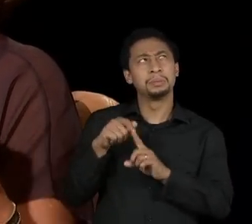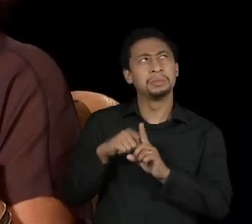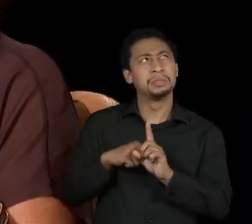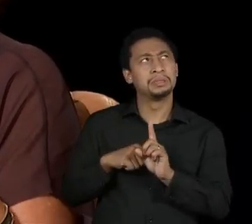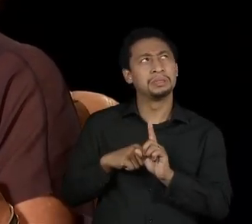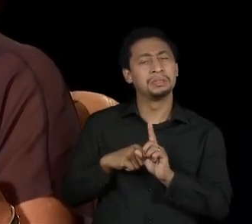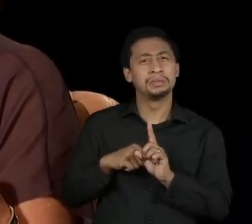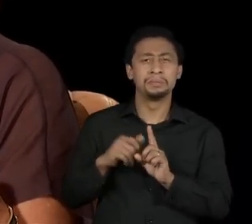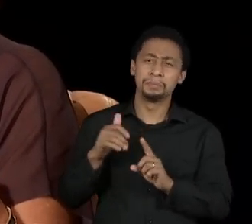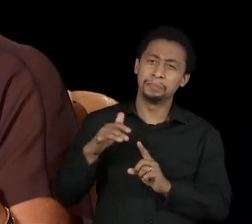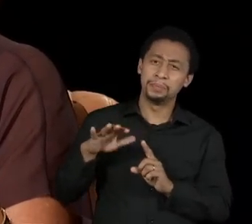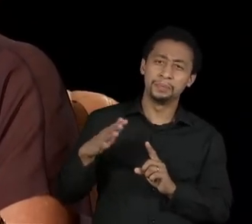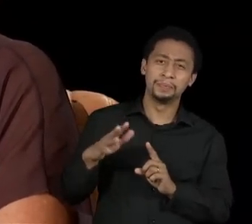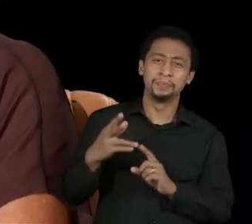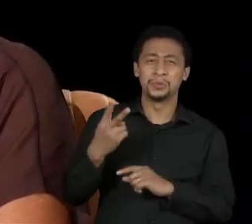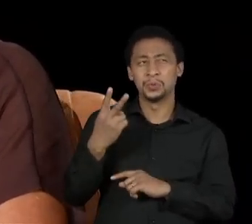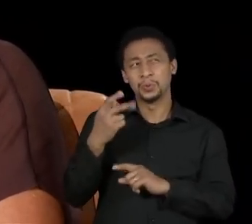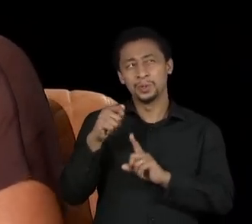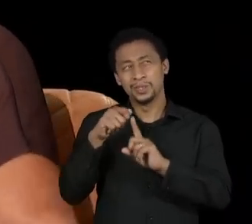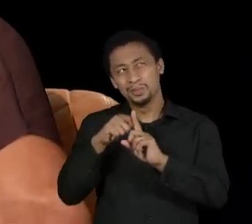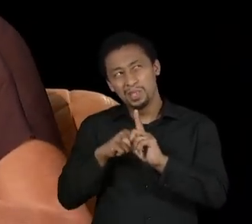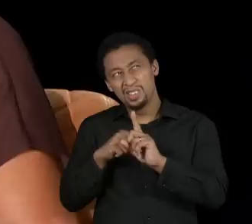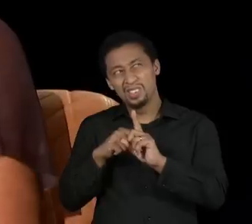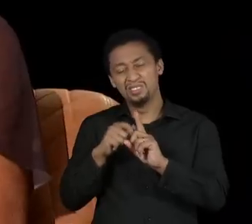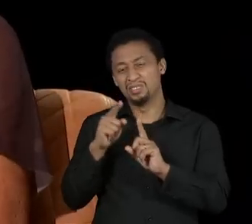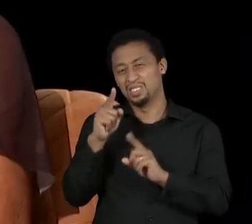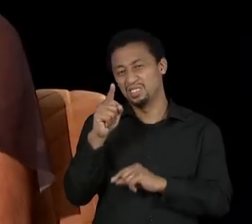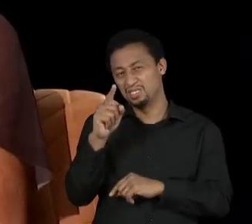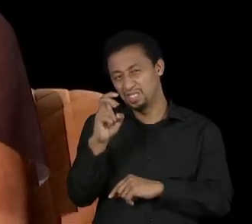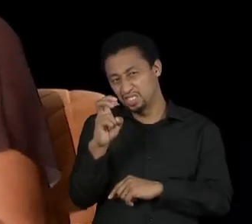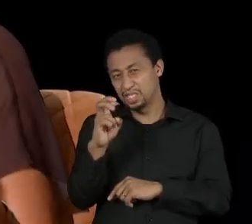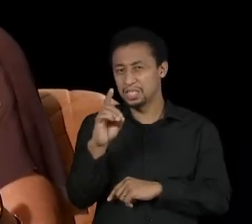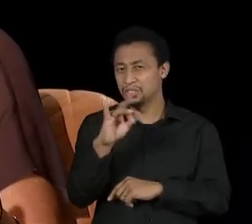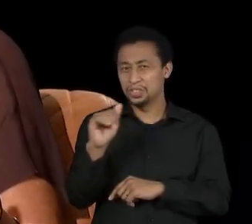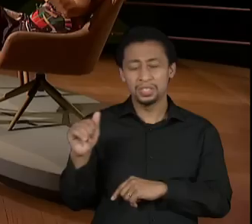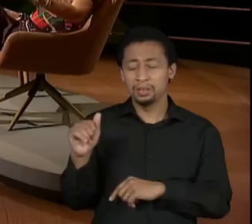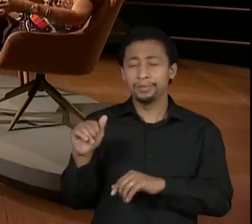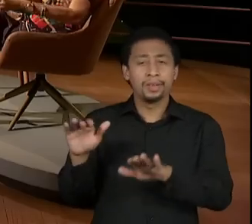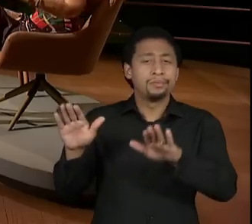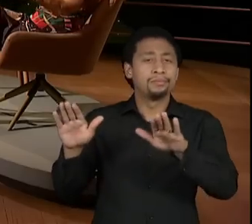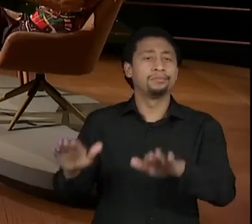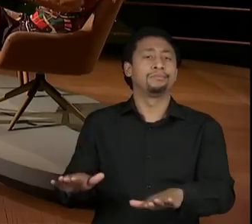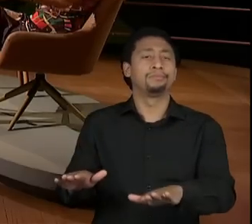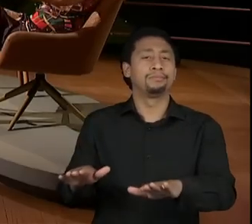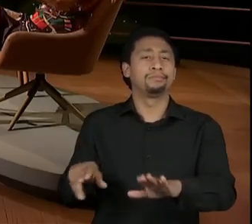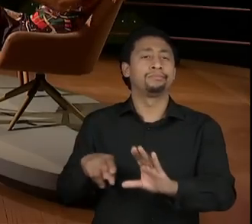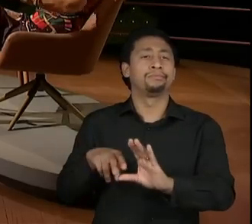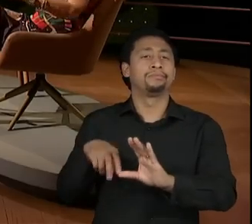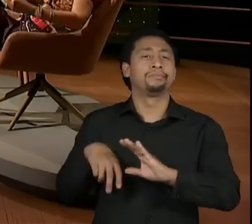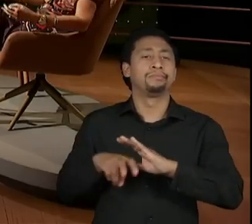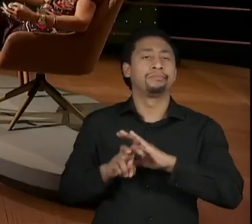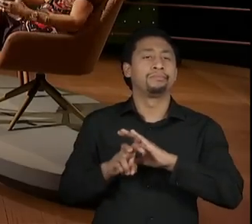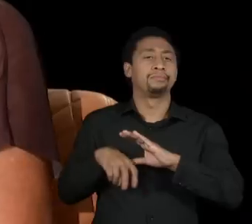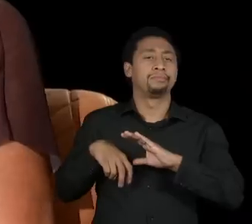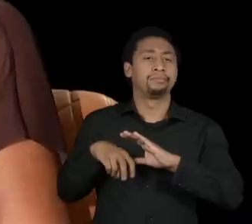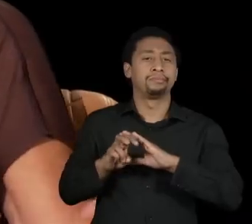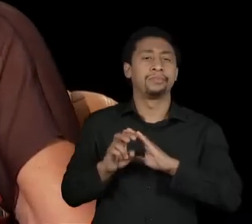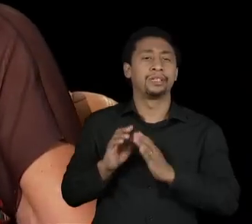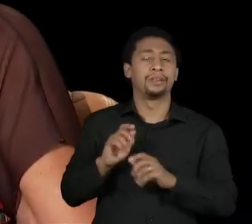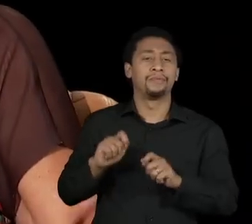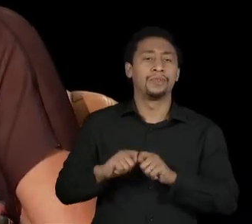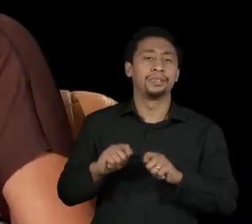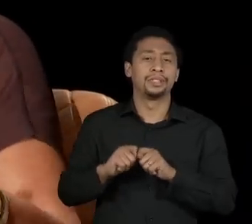meses, 2 meses e meio, sem fazer nada. Eu queria ir à Serra Maestra, eu